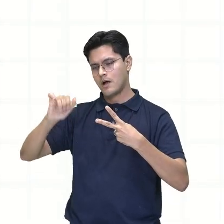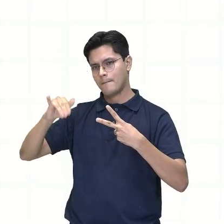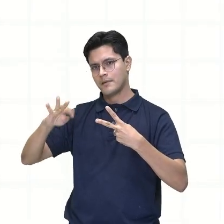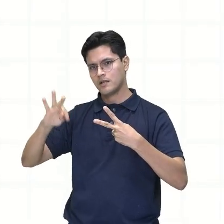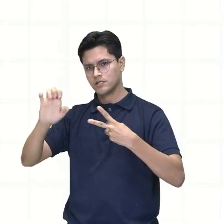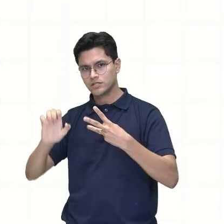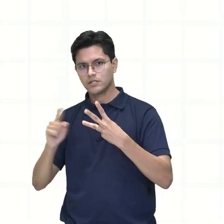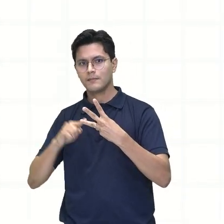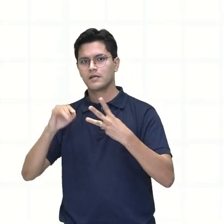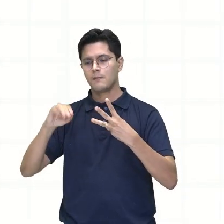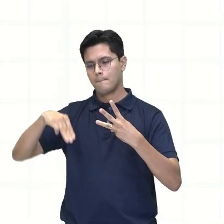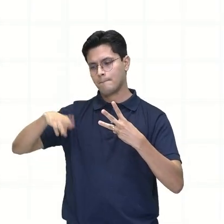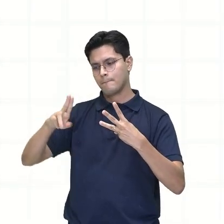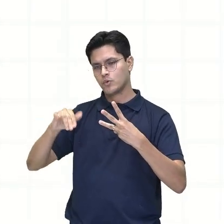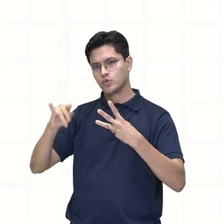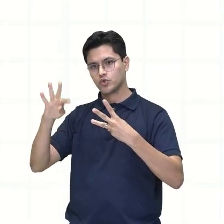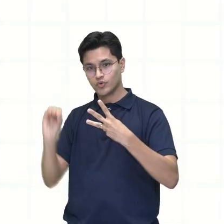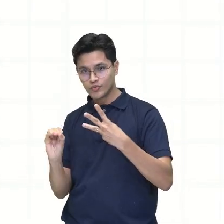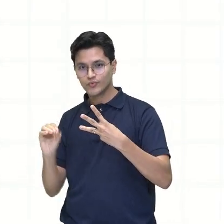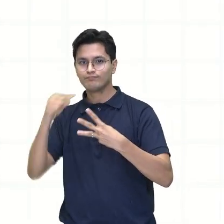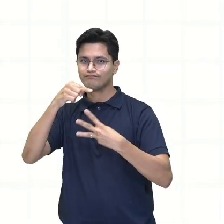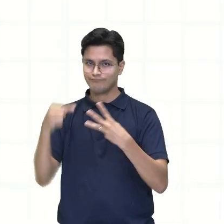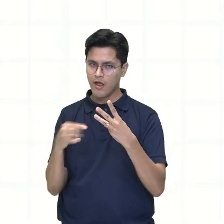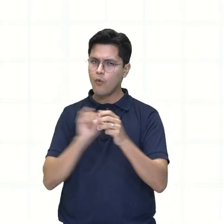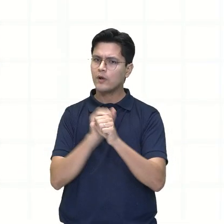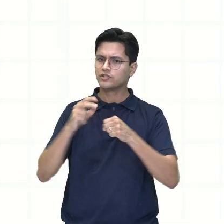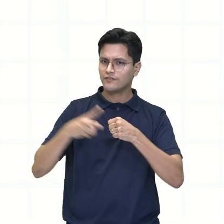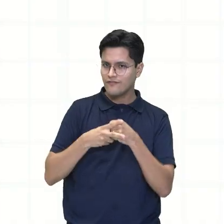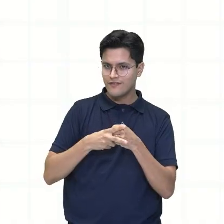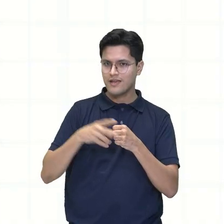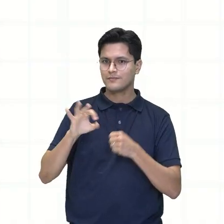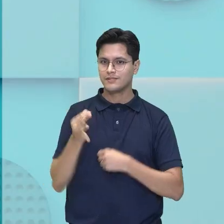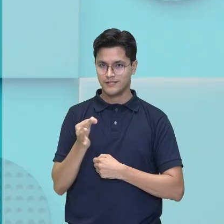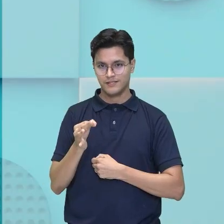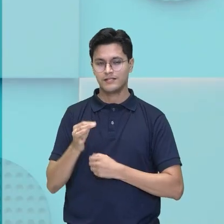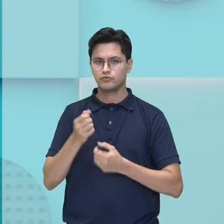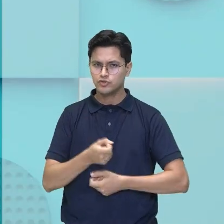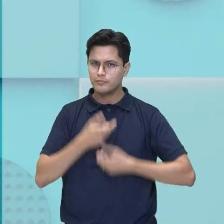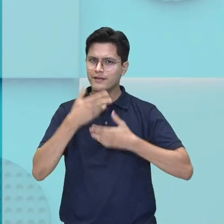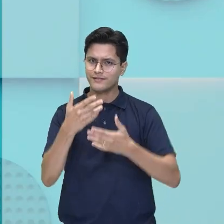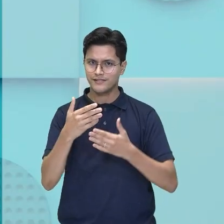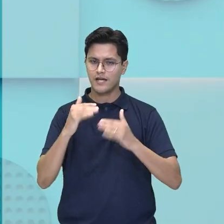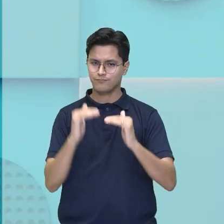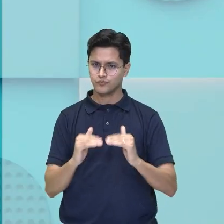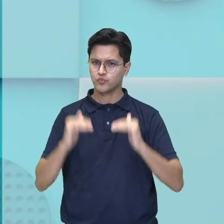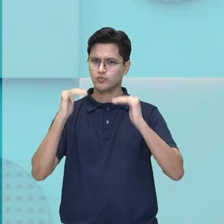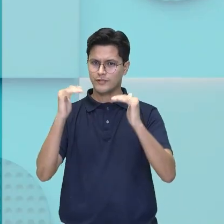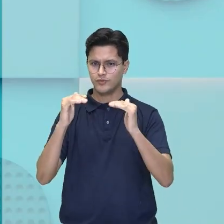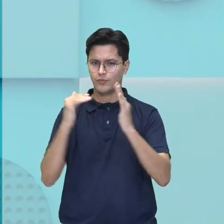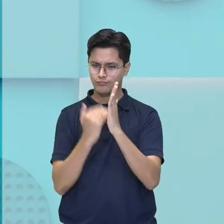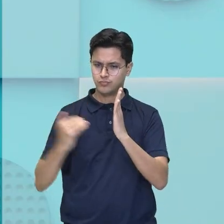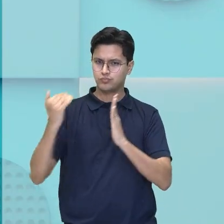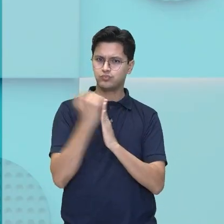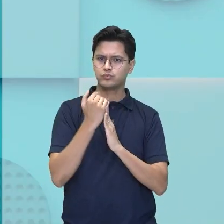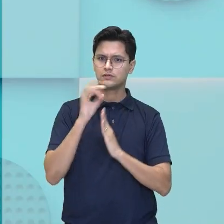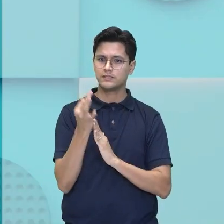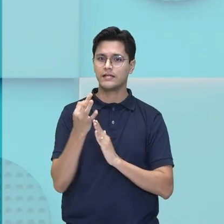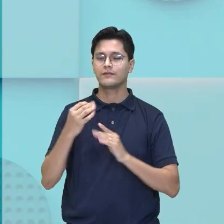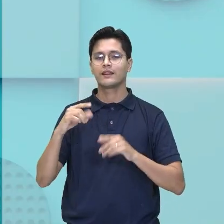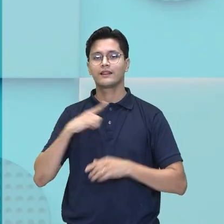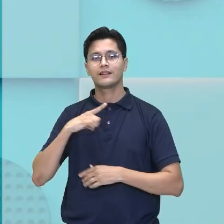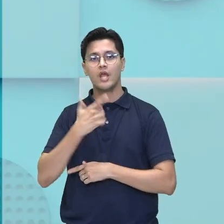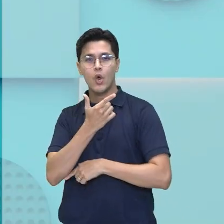certo? Esse é o nosso exemplo do superlativo absoluto analítico. E aí nós temos mais um tipo